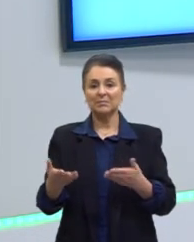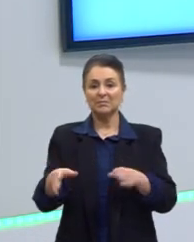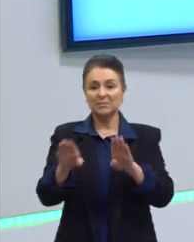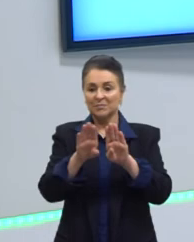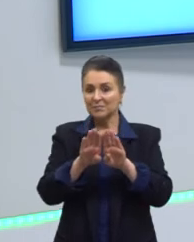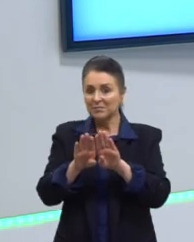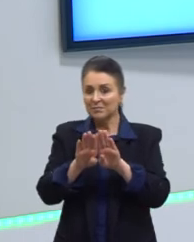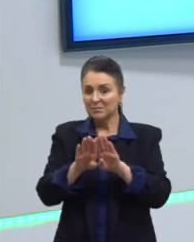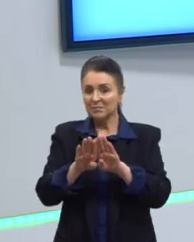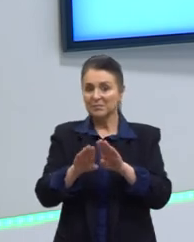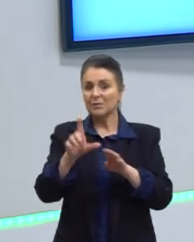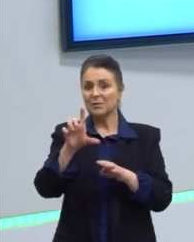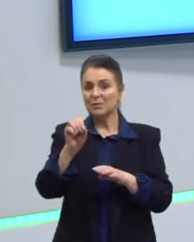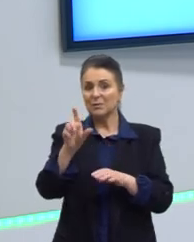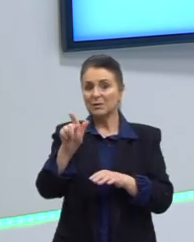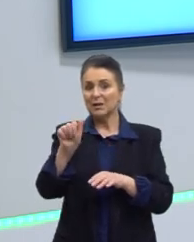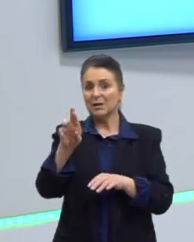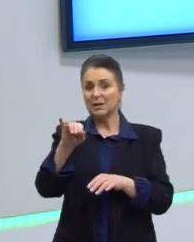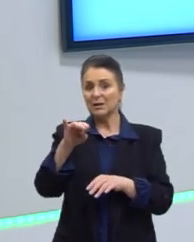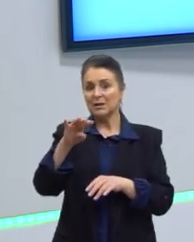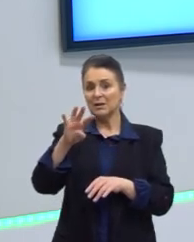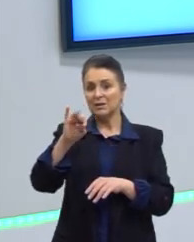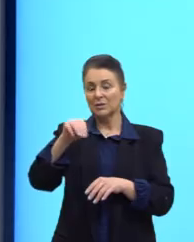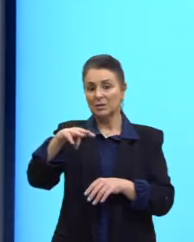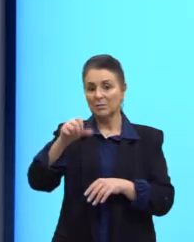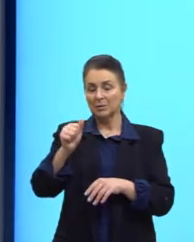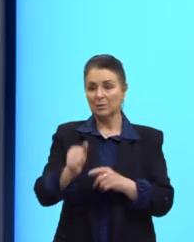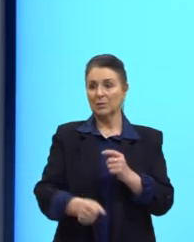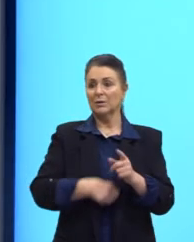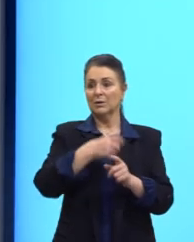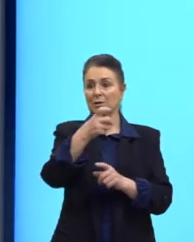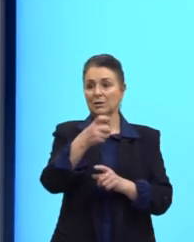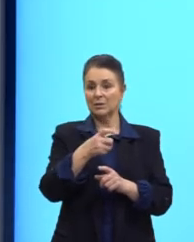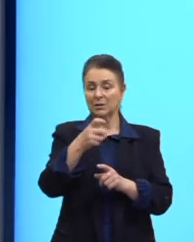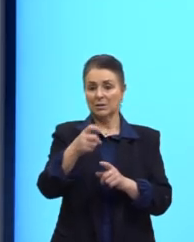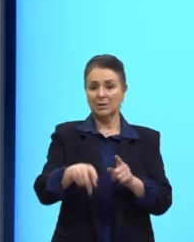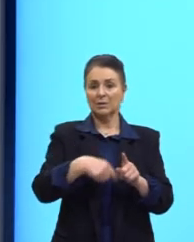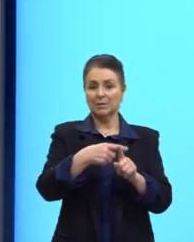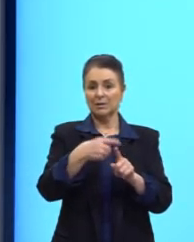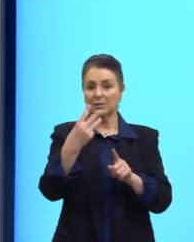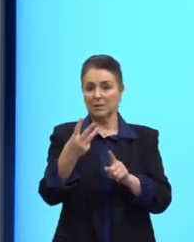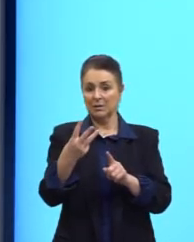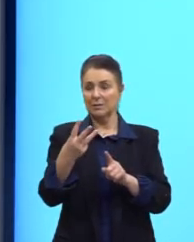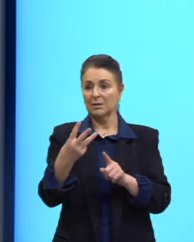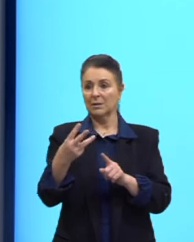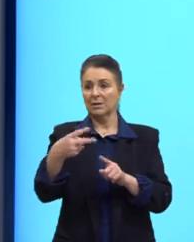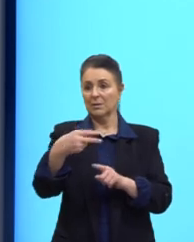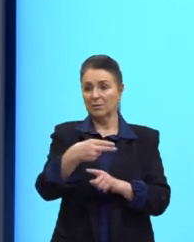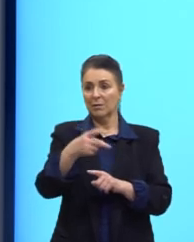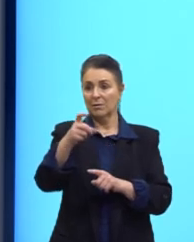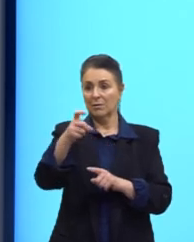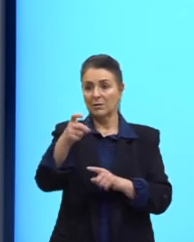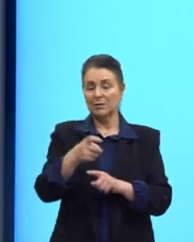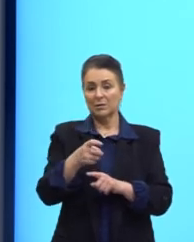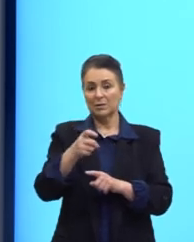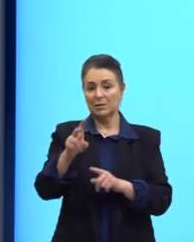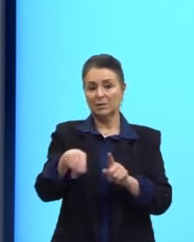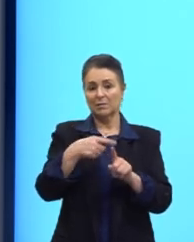logaritmandos né x + 3 x + 2 = x²